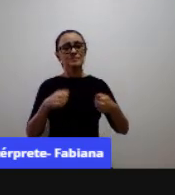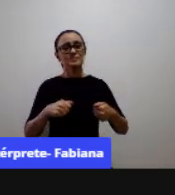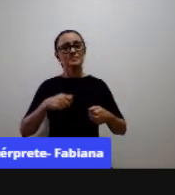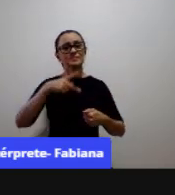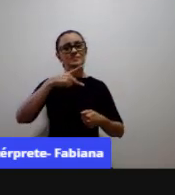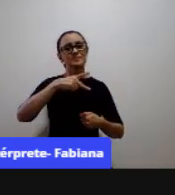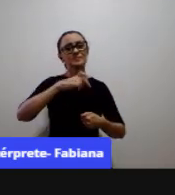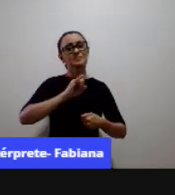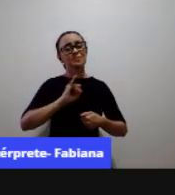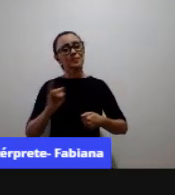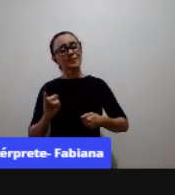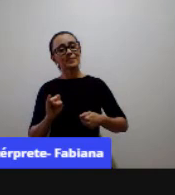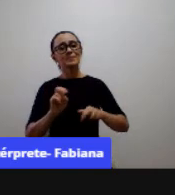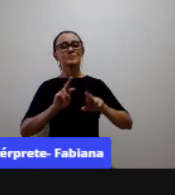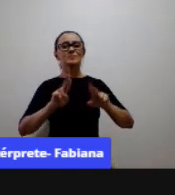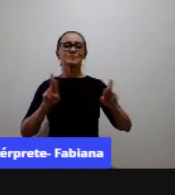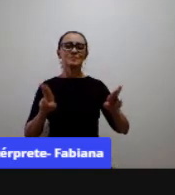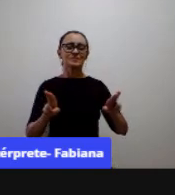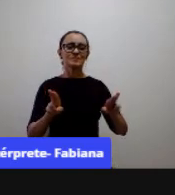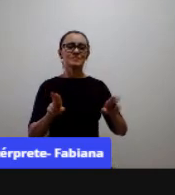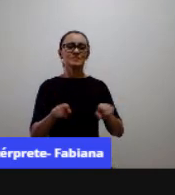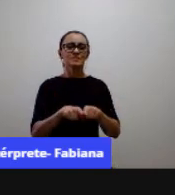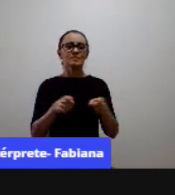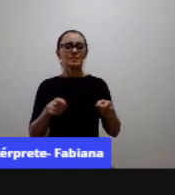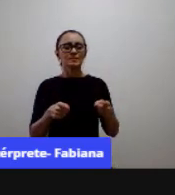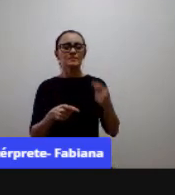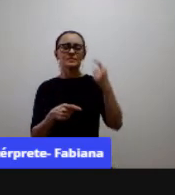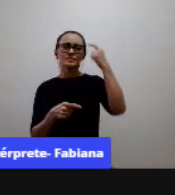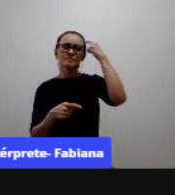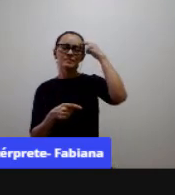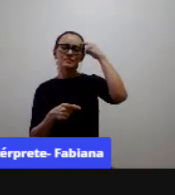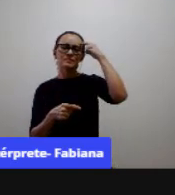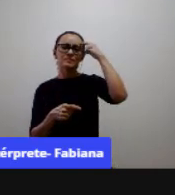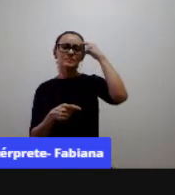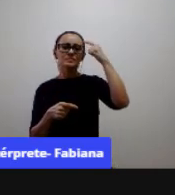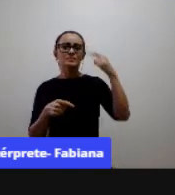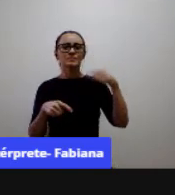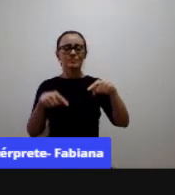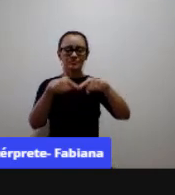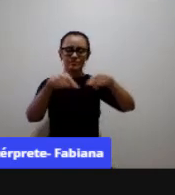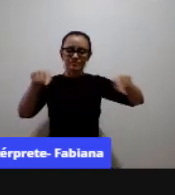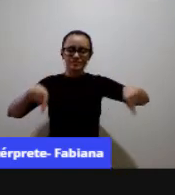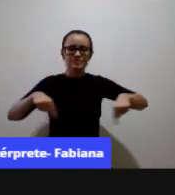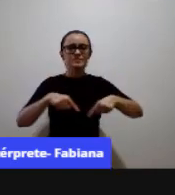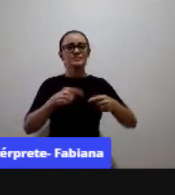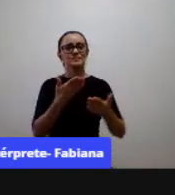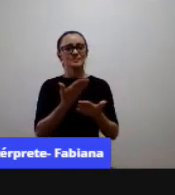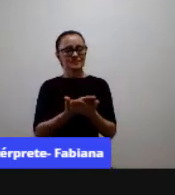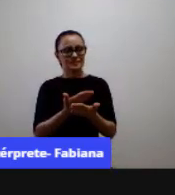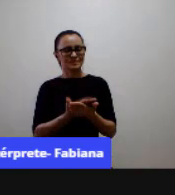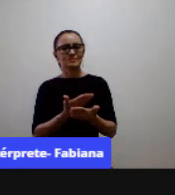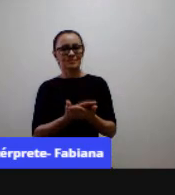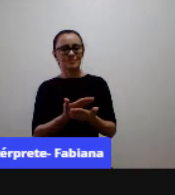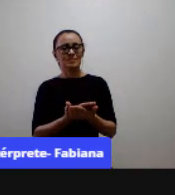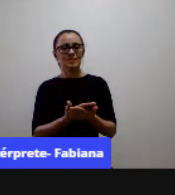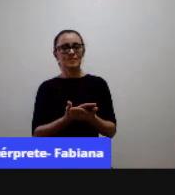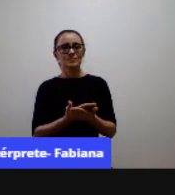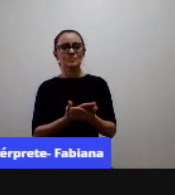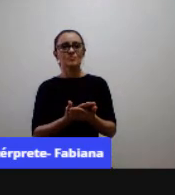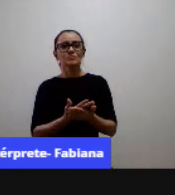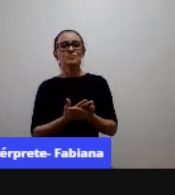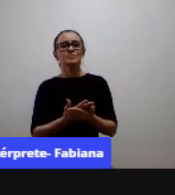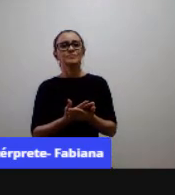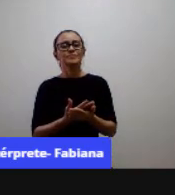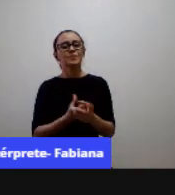falou, é visualizar se naquele ambiente de sala de aula, tudo isso está sendo atendido. O local em que